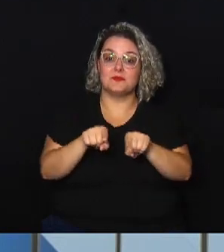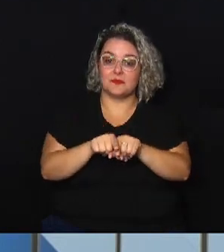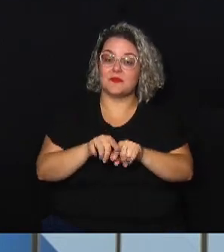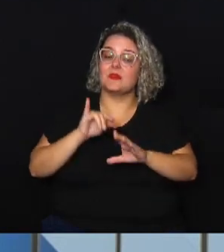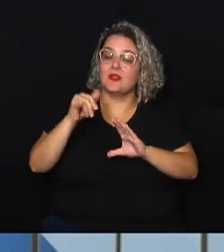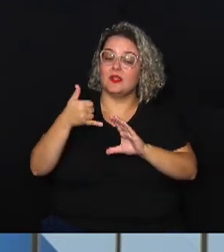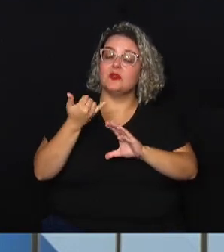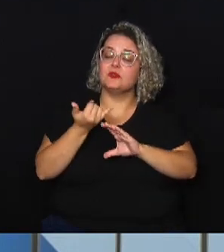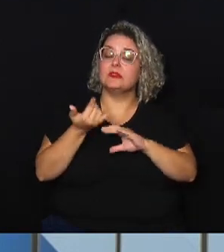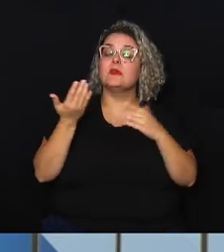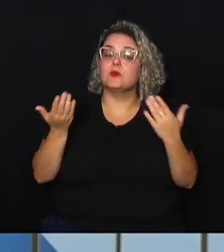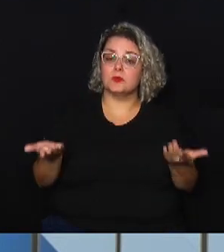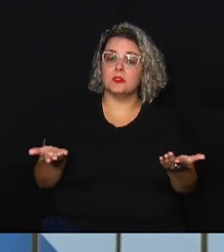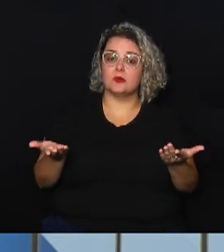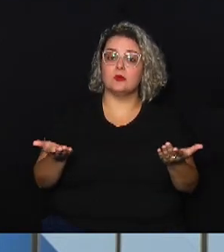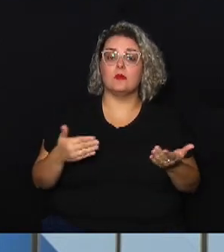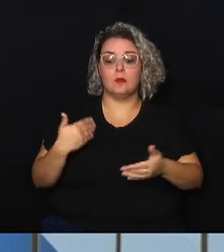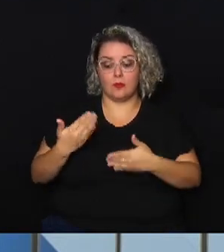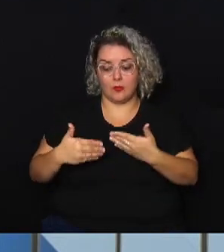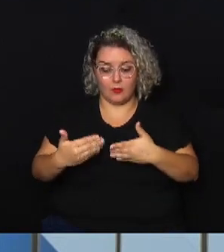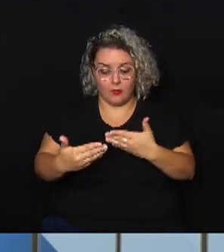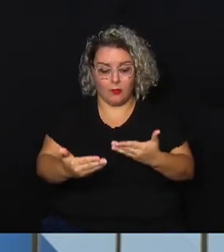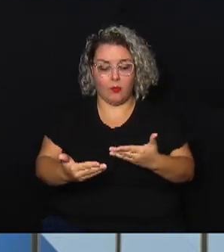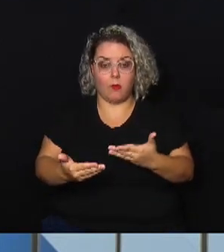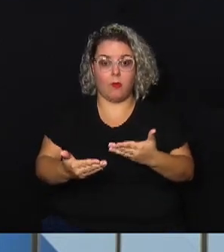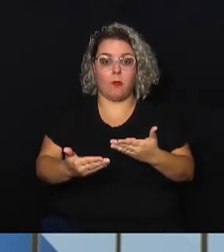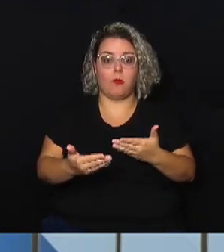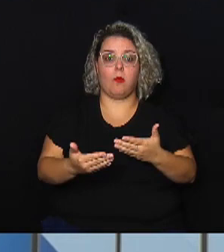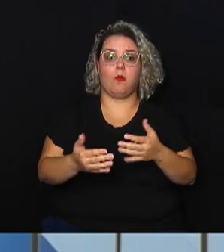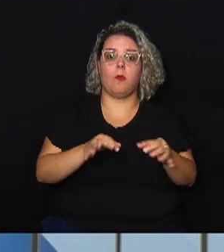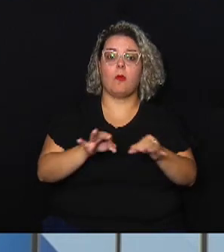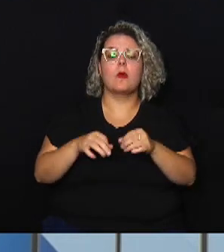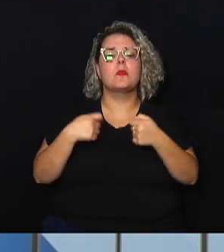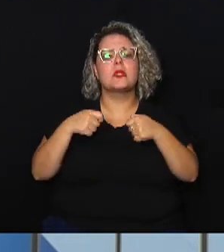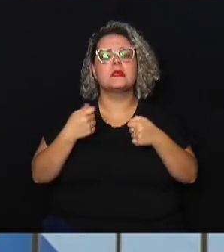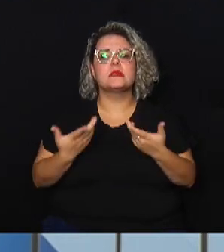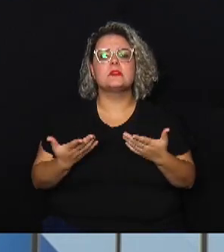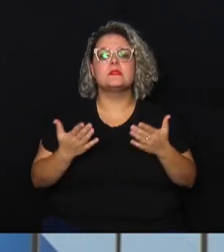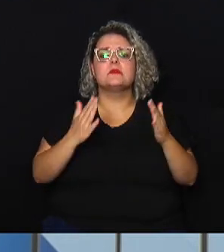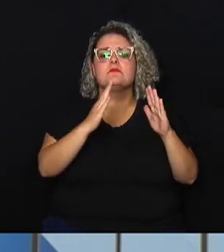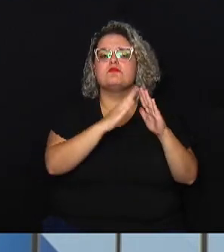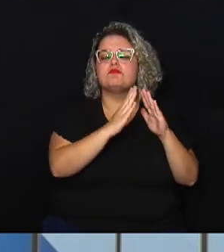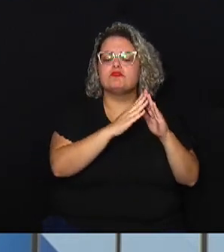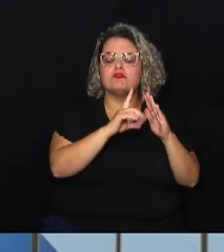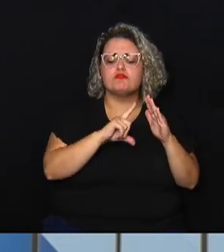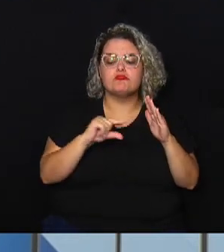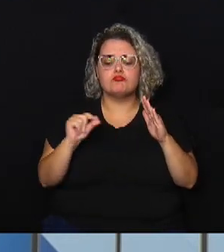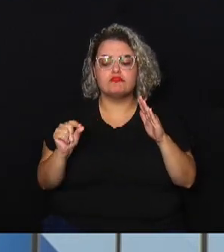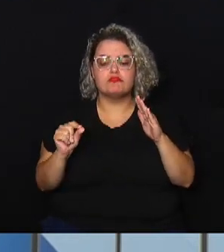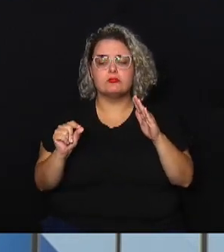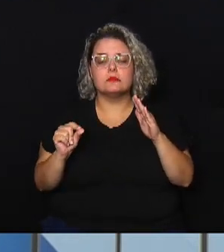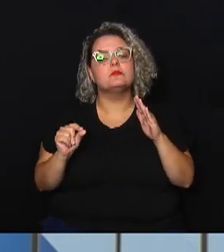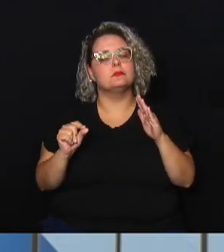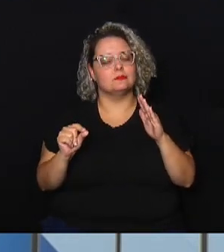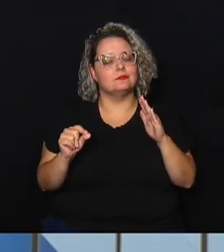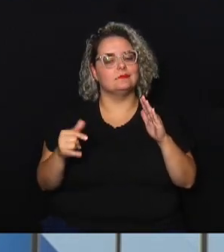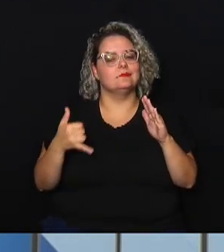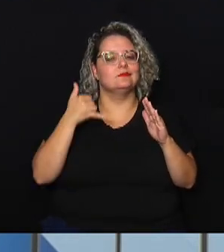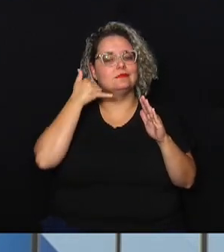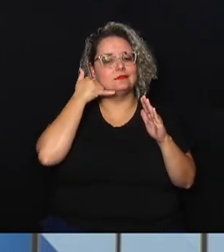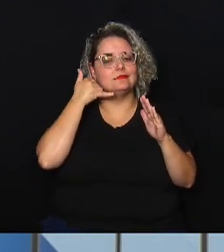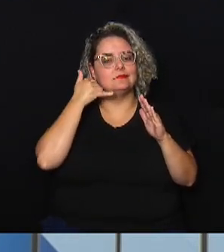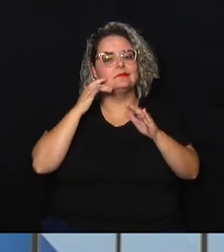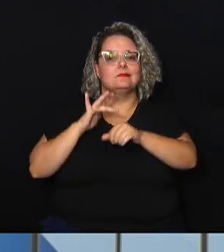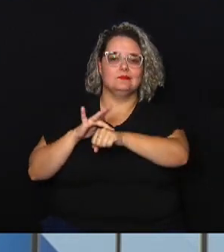YouTube. Então, se no decorrer aí no nosso programa precisar sair de frente aí da televisão, pega o celular, conecta nas